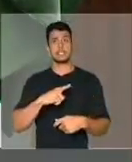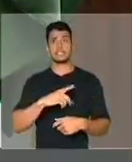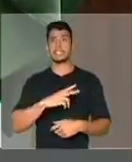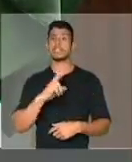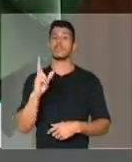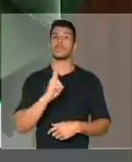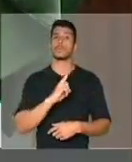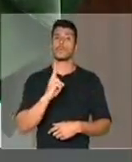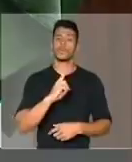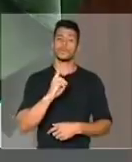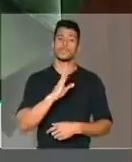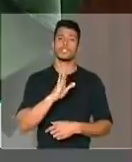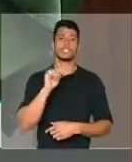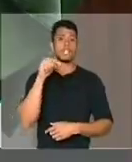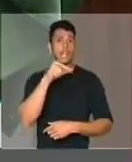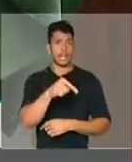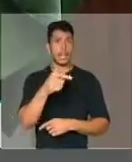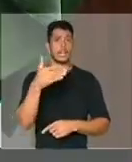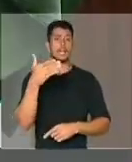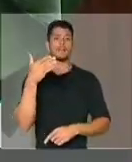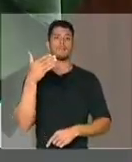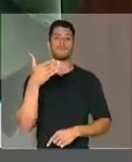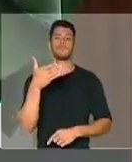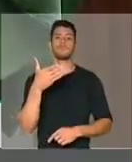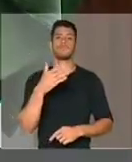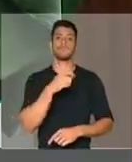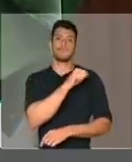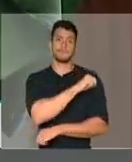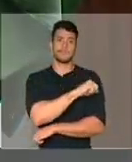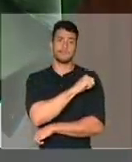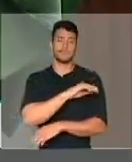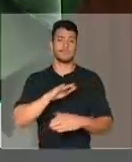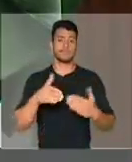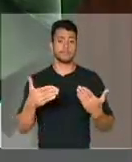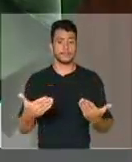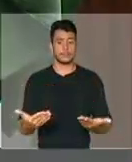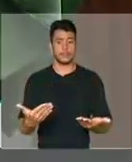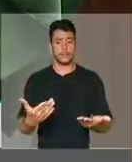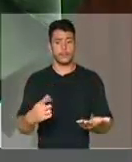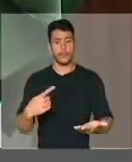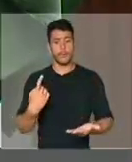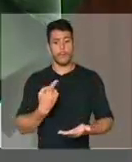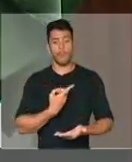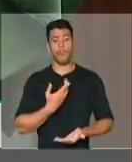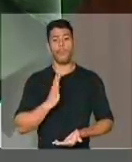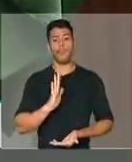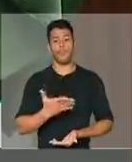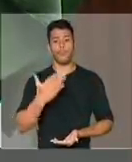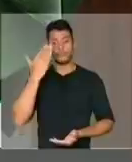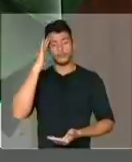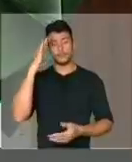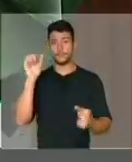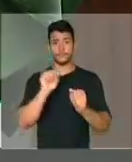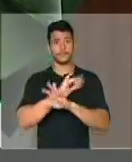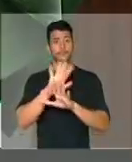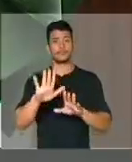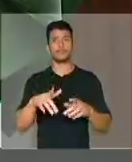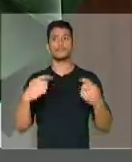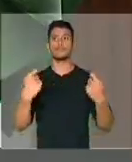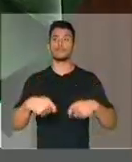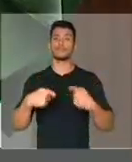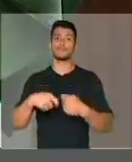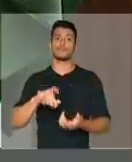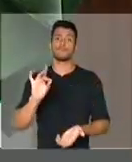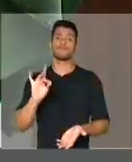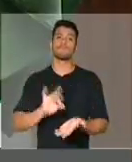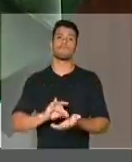e excepcionais no Estado do Rio de Janeiro. Temos, assim, razões mais do que suficientes para que a intervenção seja